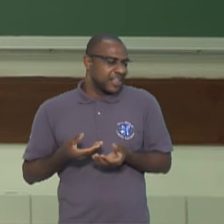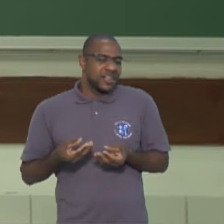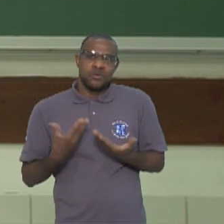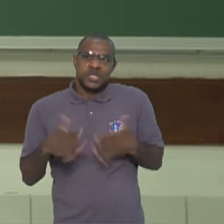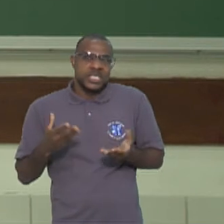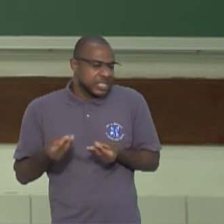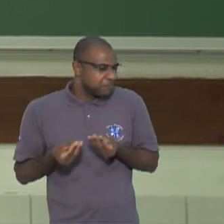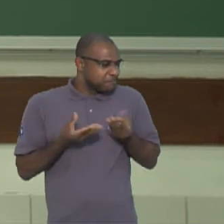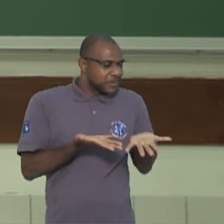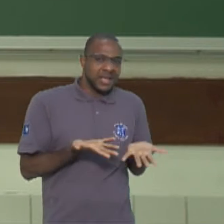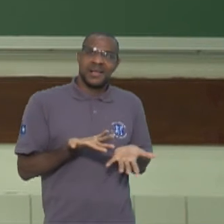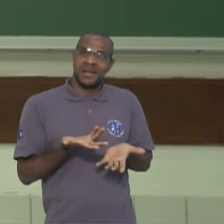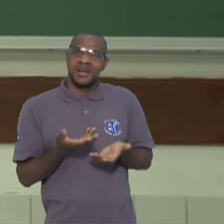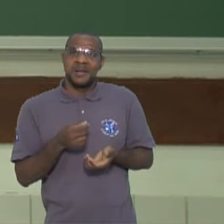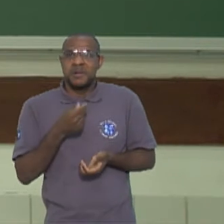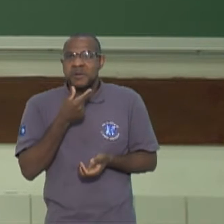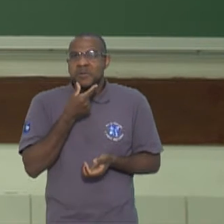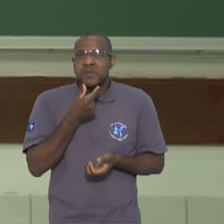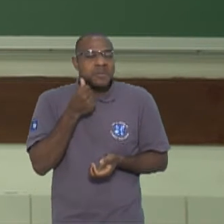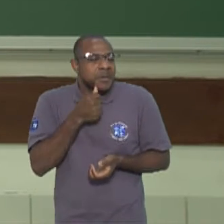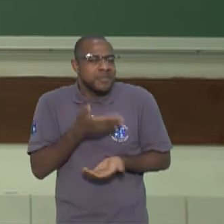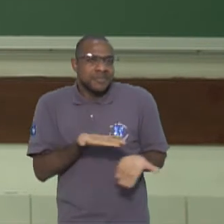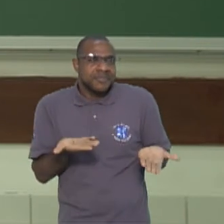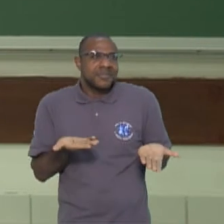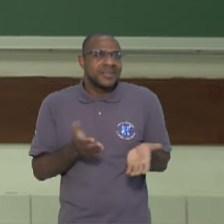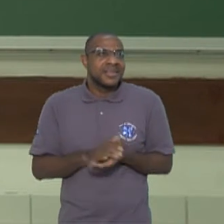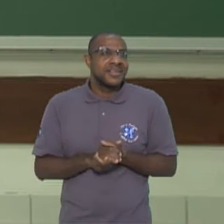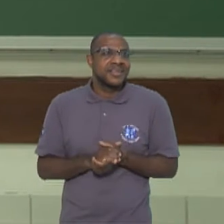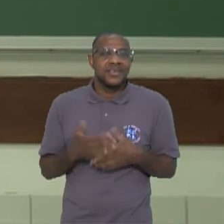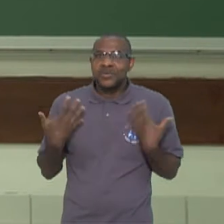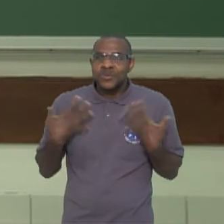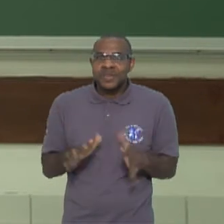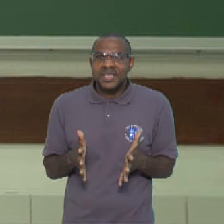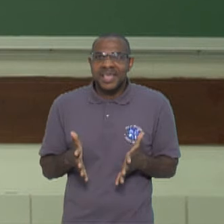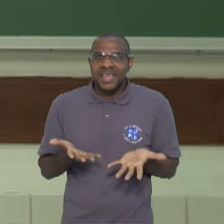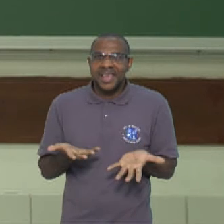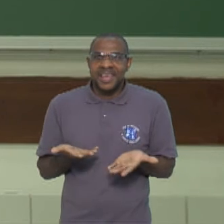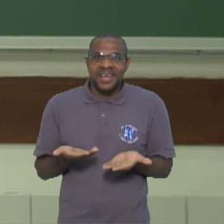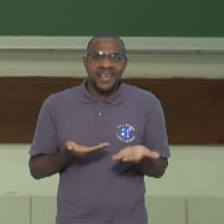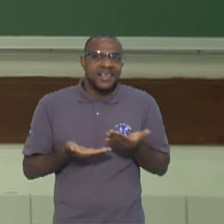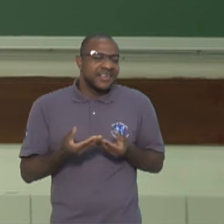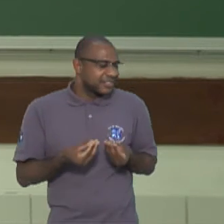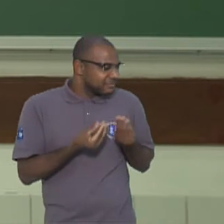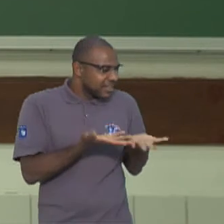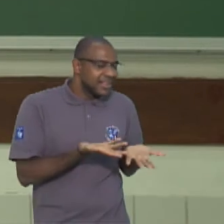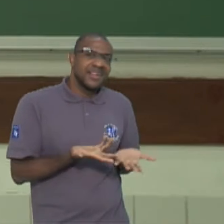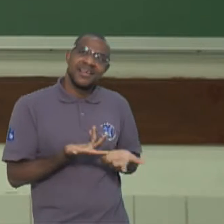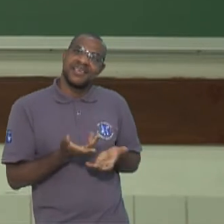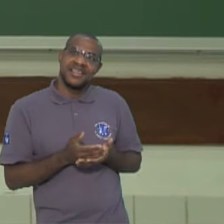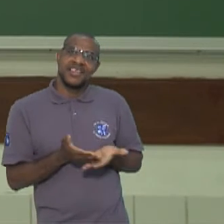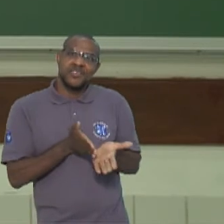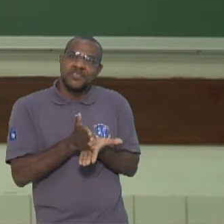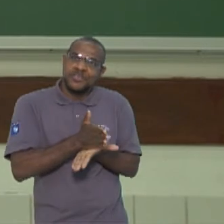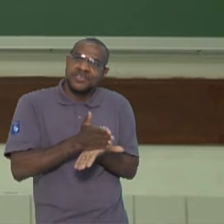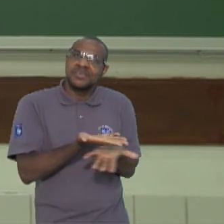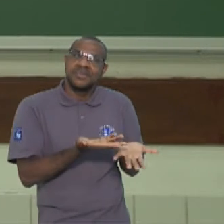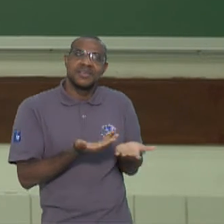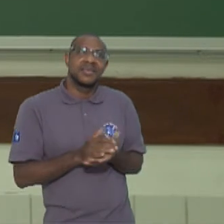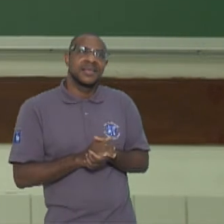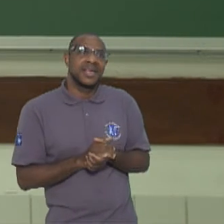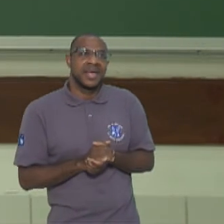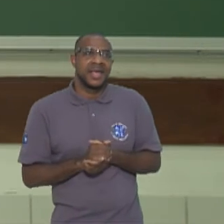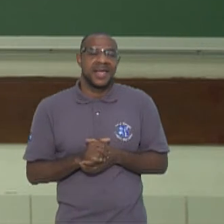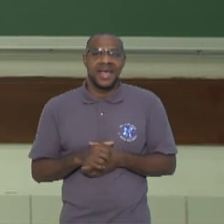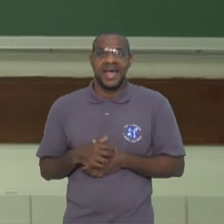né? Talvez um jovem olhe de outra maneira. Mas, nossa, ele não está dividindo ali com a senhorinha. E no final a gente vai ver que, na verdade, é ela